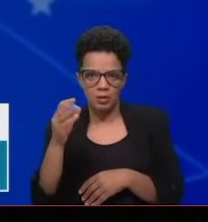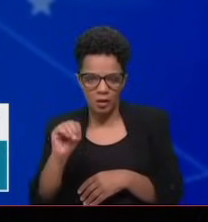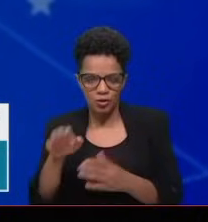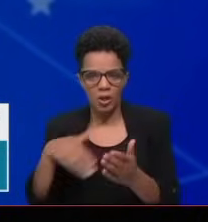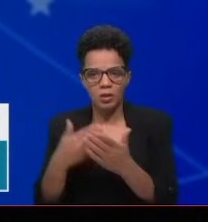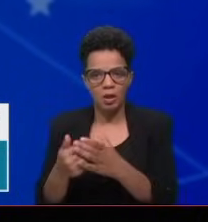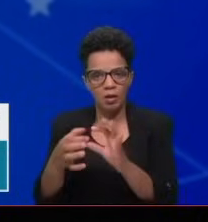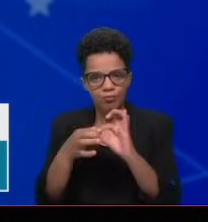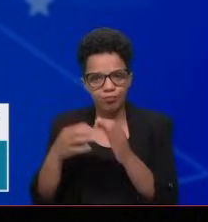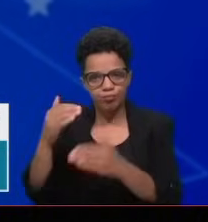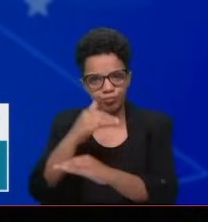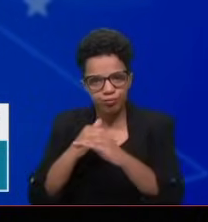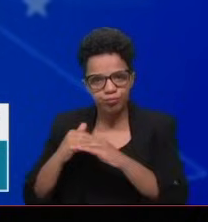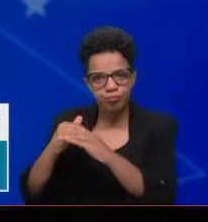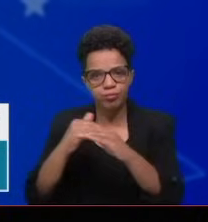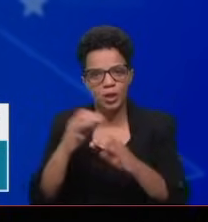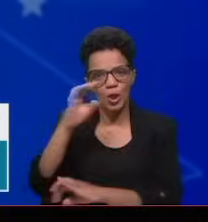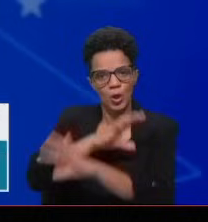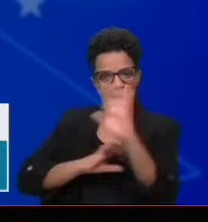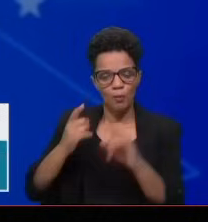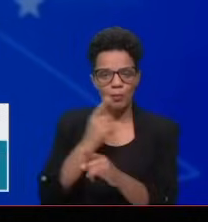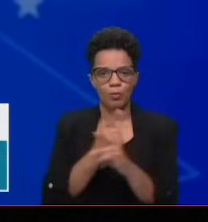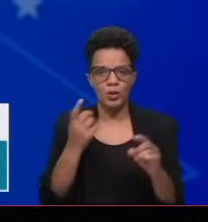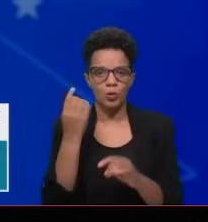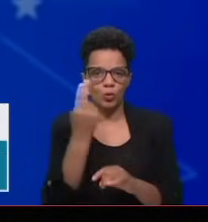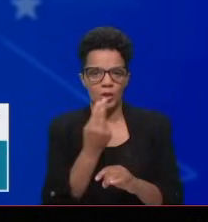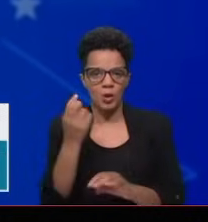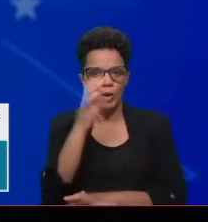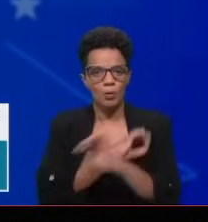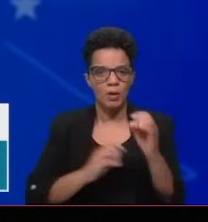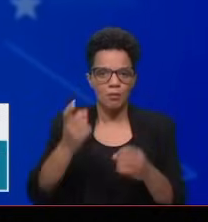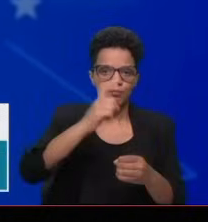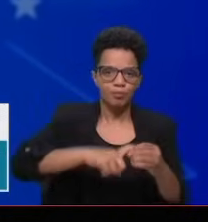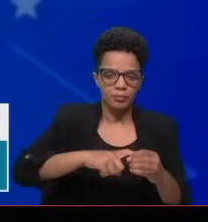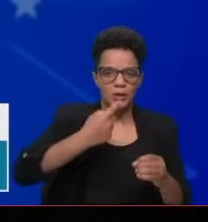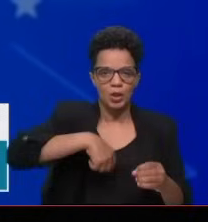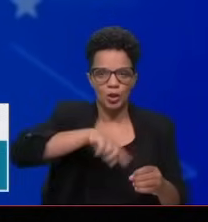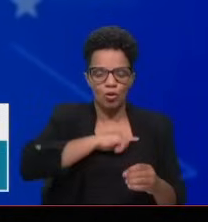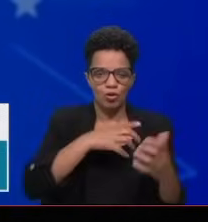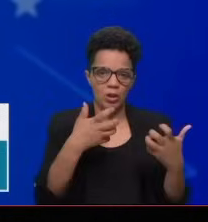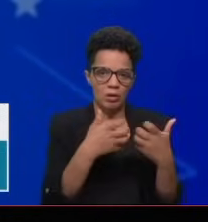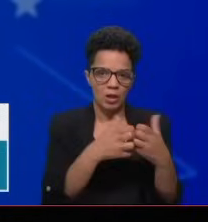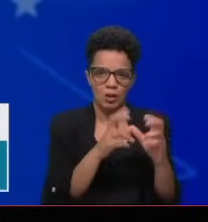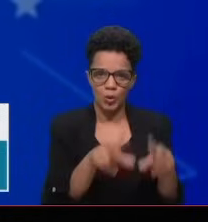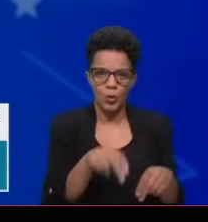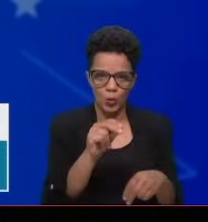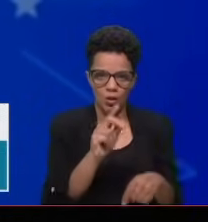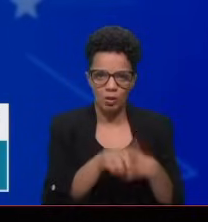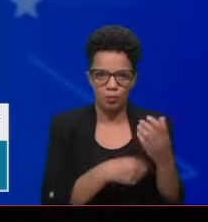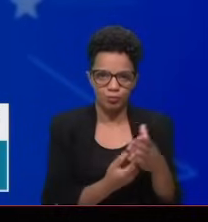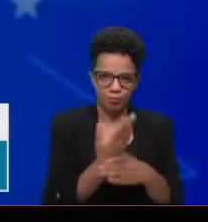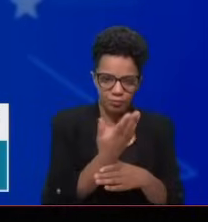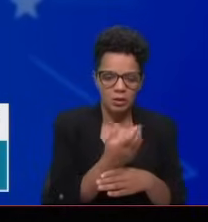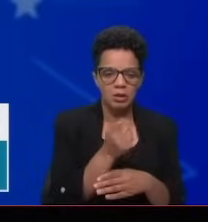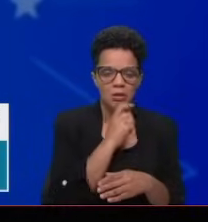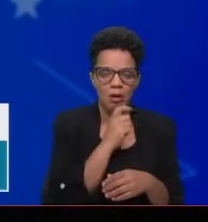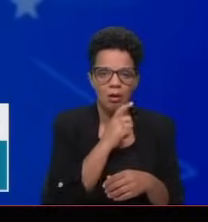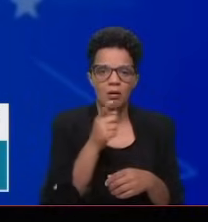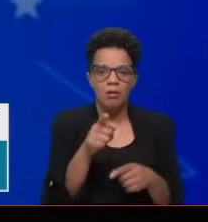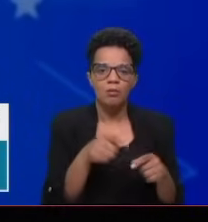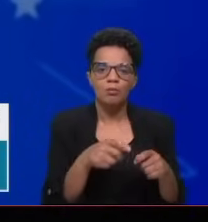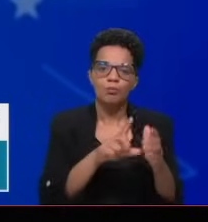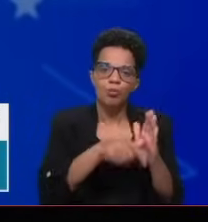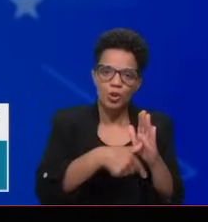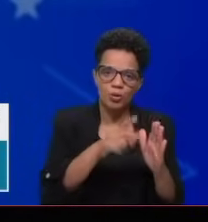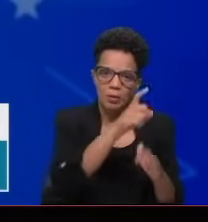uma estabilidade europeia porque dentro do território da União Europeia efetivamente nós nunca tivemos uma guerra após a sua formação e nós podemos expandir este projeto